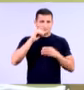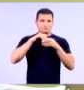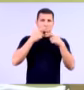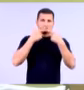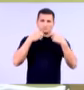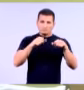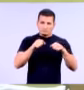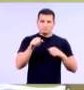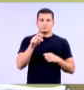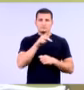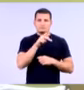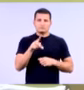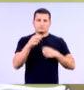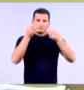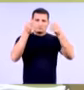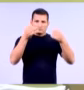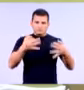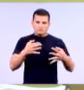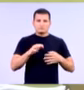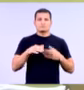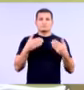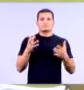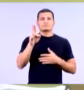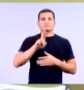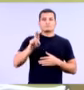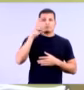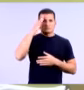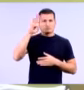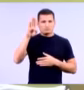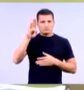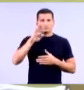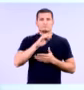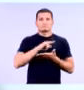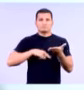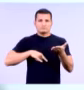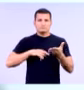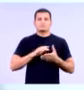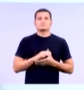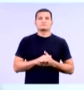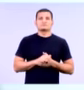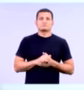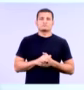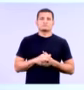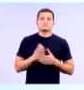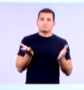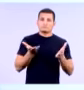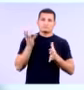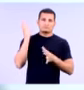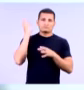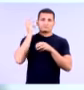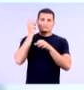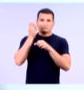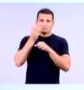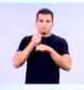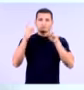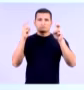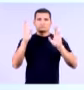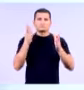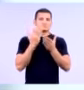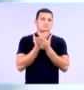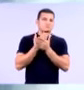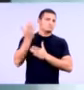vai discorrer agora e a gente vai ver quais os seus usos, os seus principais documentos. Isso mesmo, nós vamos revisar esse assunto que nós já vimos nas nossas